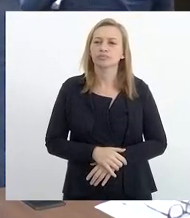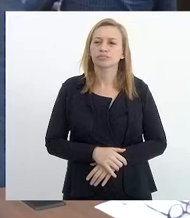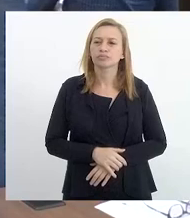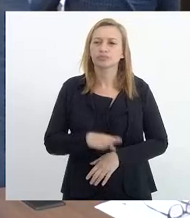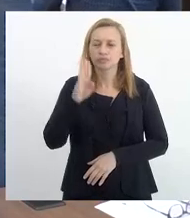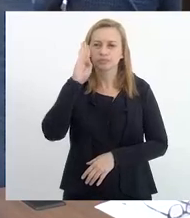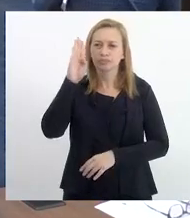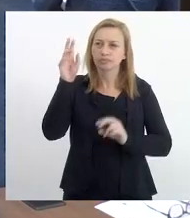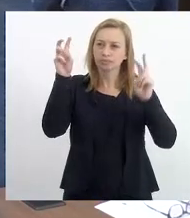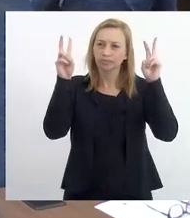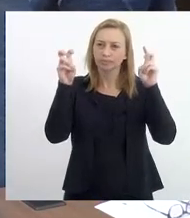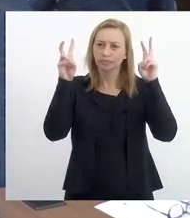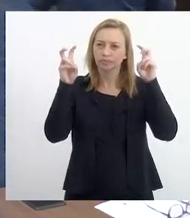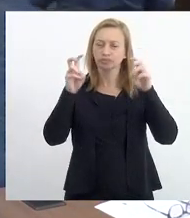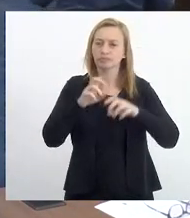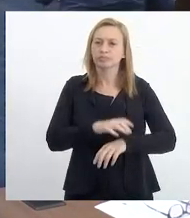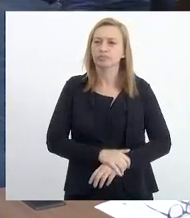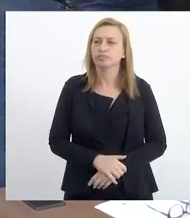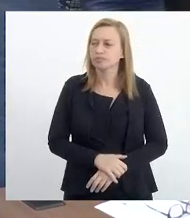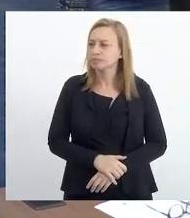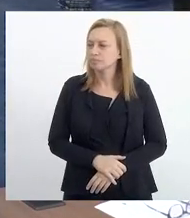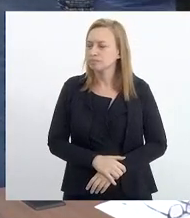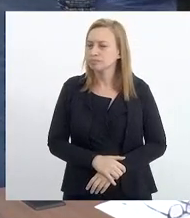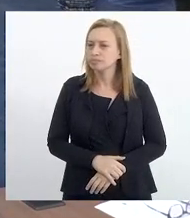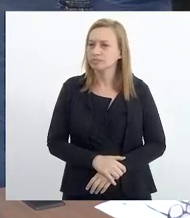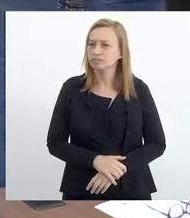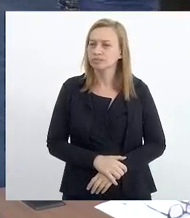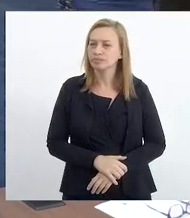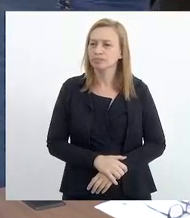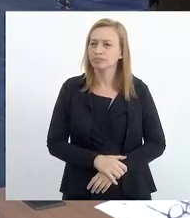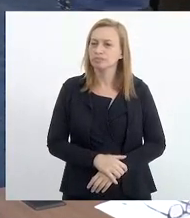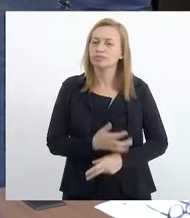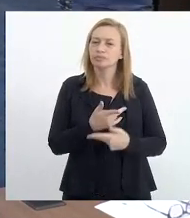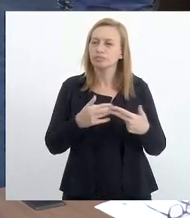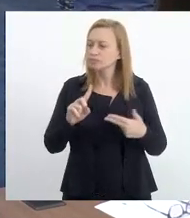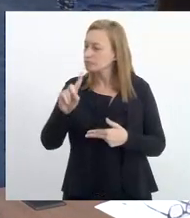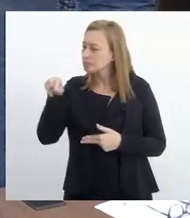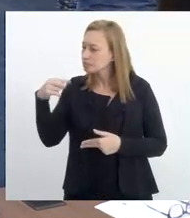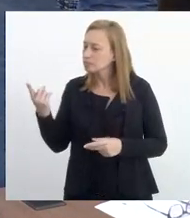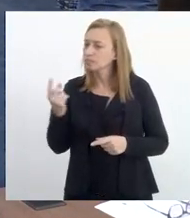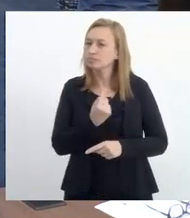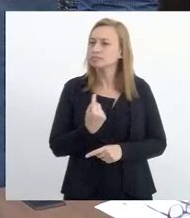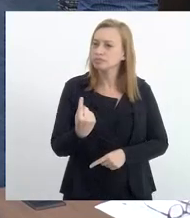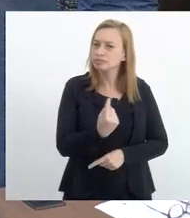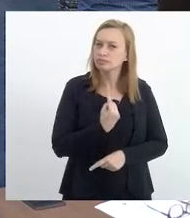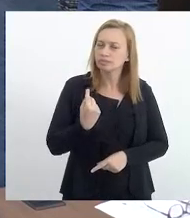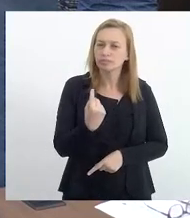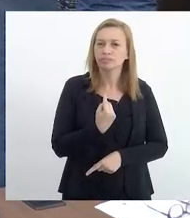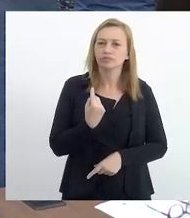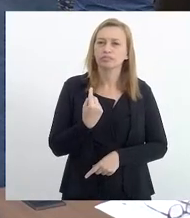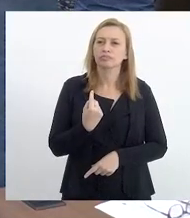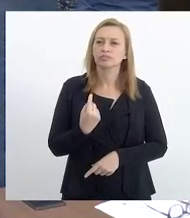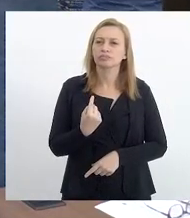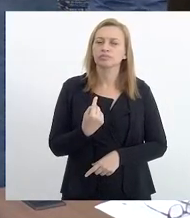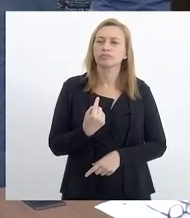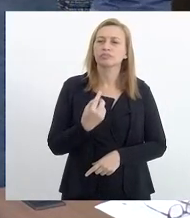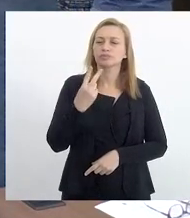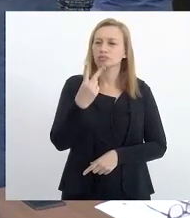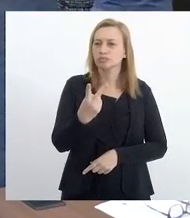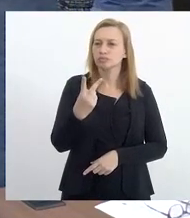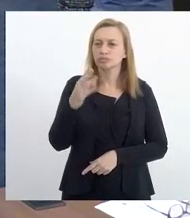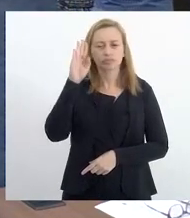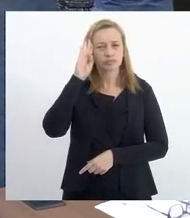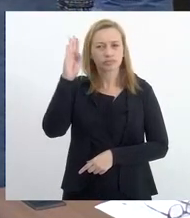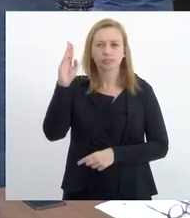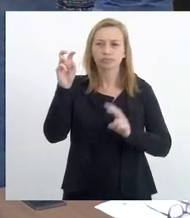principais questões que, para além de tantas outras, mas para nós, as duas principais questões,